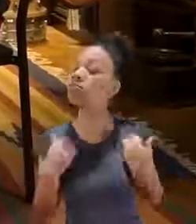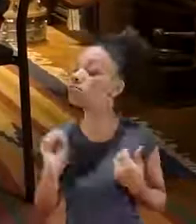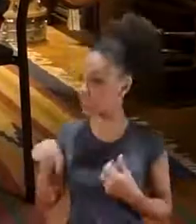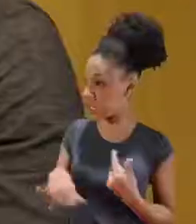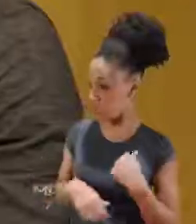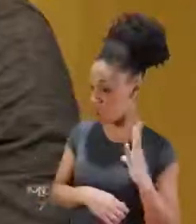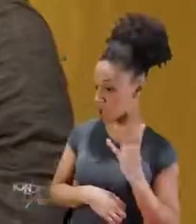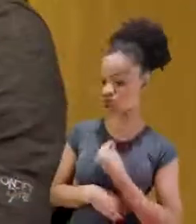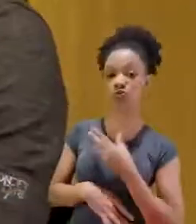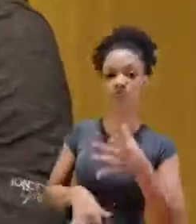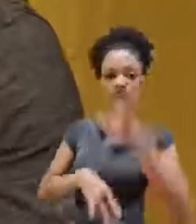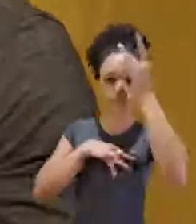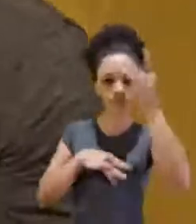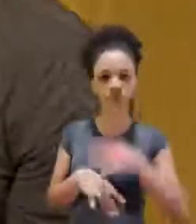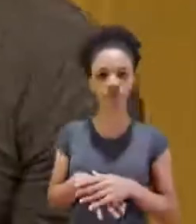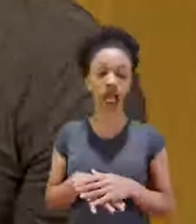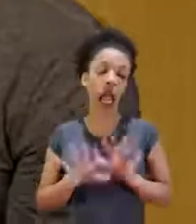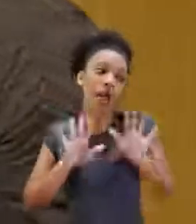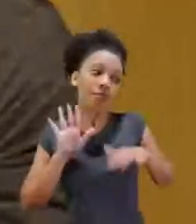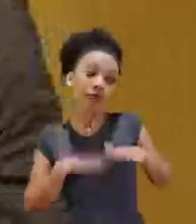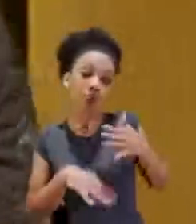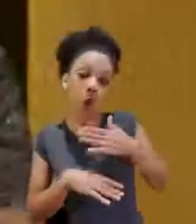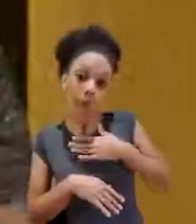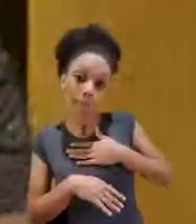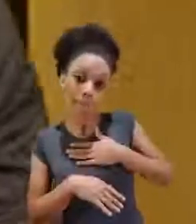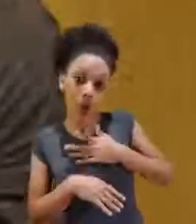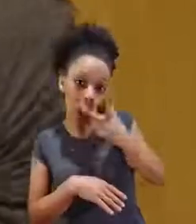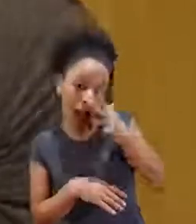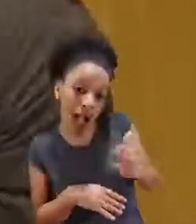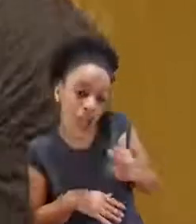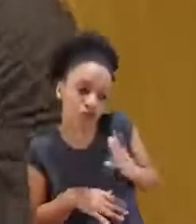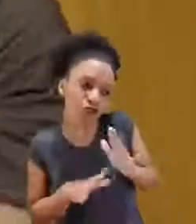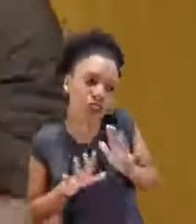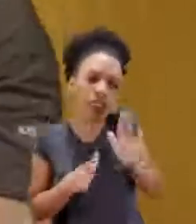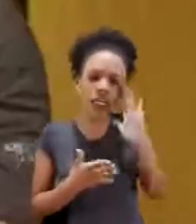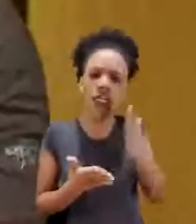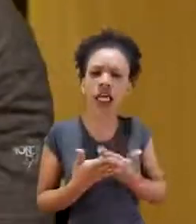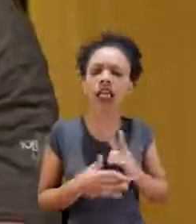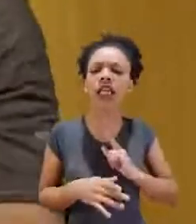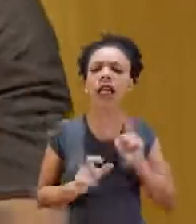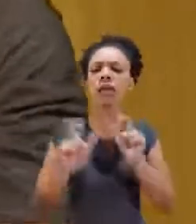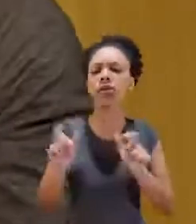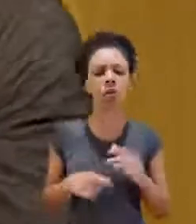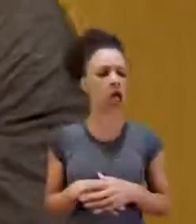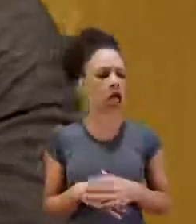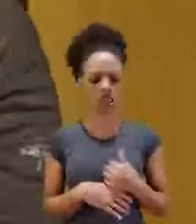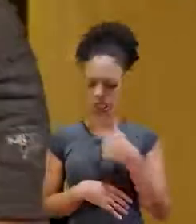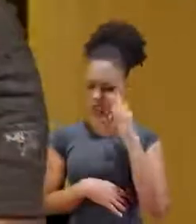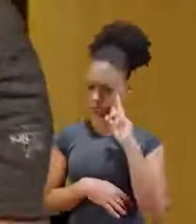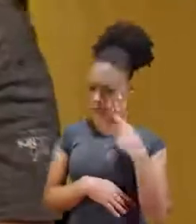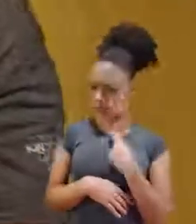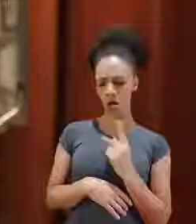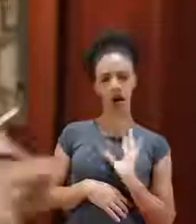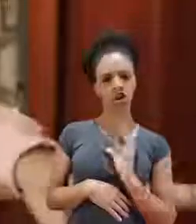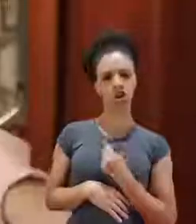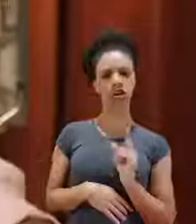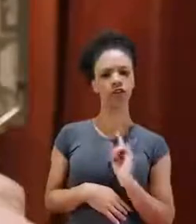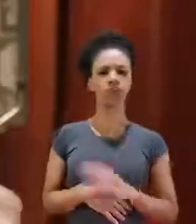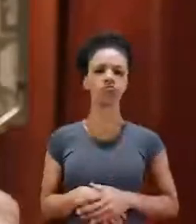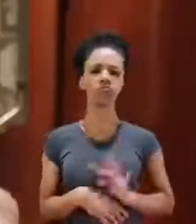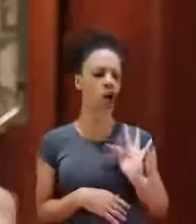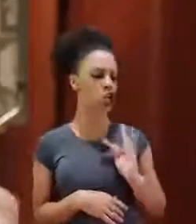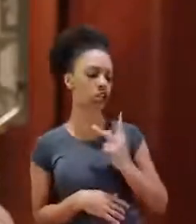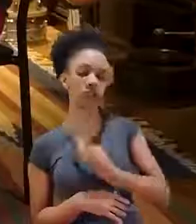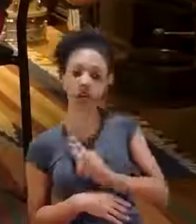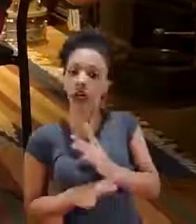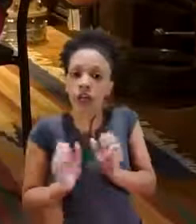vejam você tem orgulho porque eu vejo que talvez o meu achismo leva a crer que tem muita gente que fala não não sou travesti os outros e